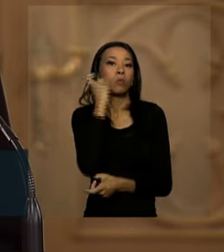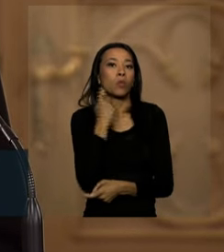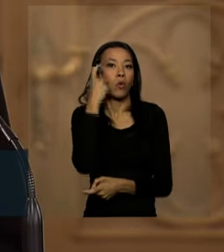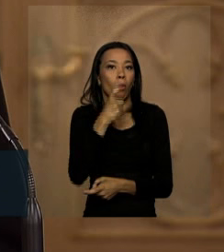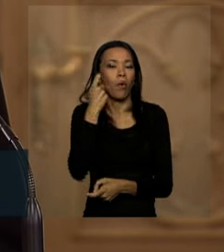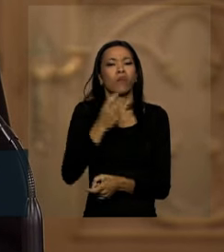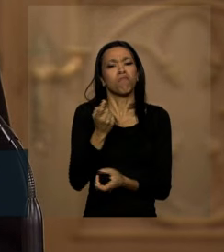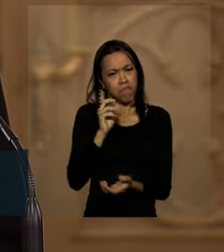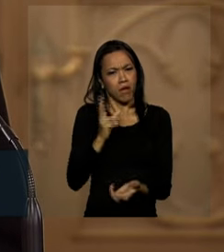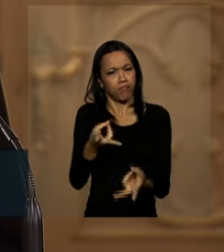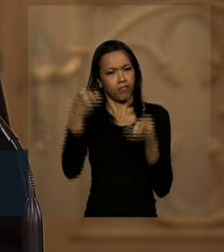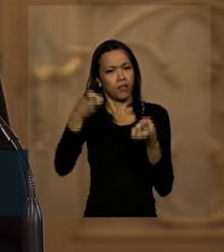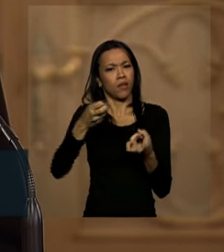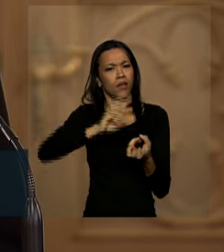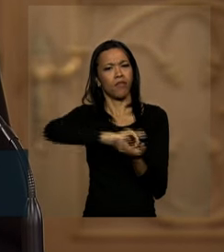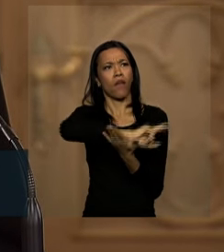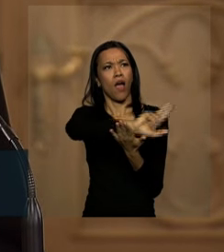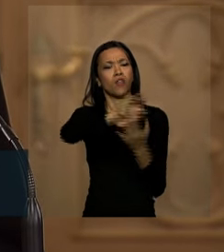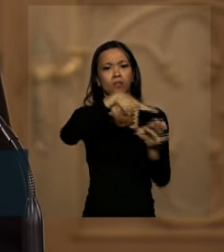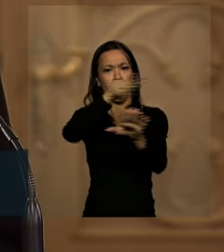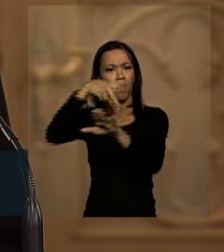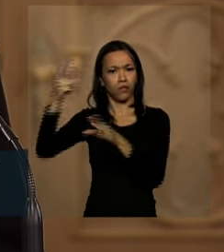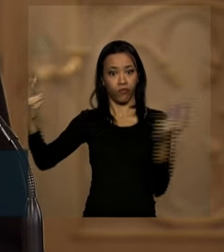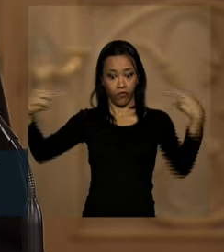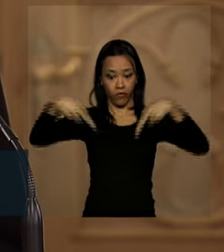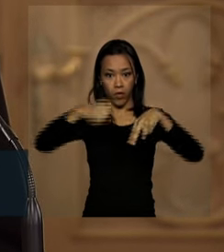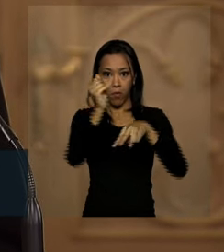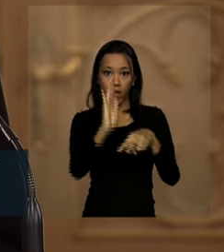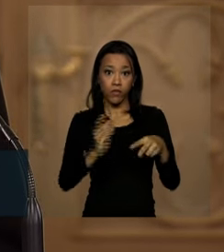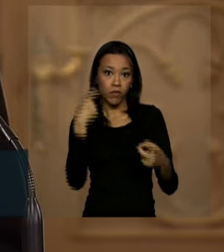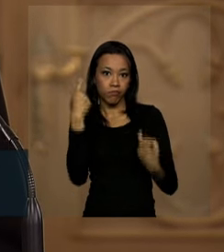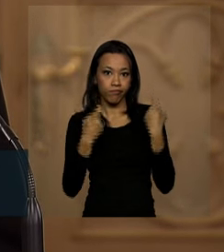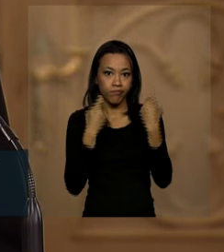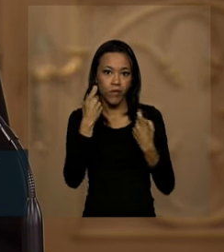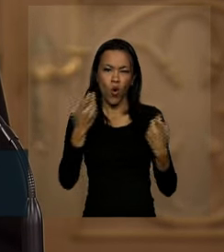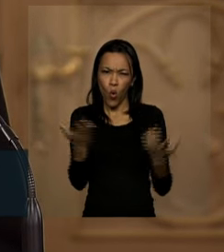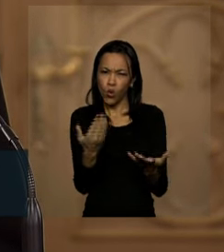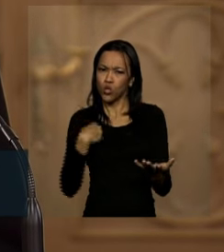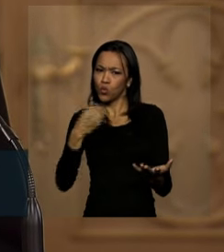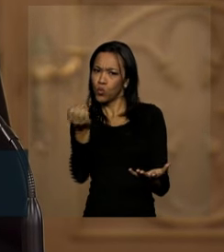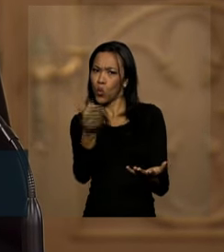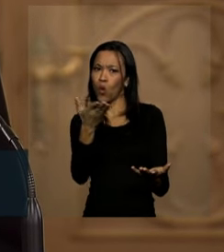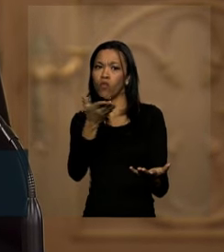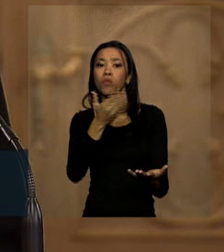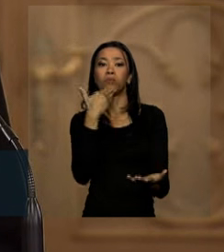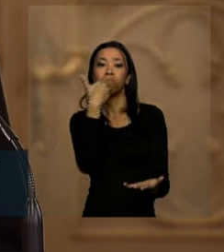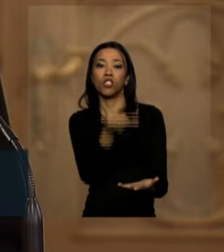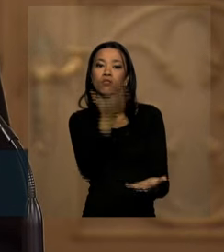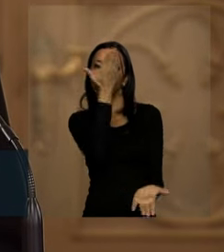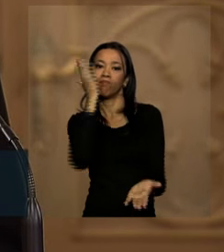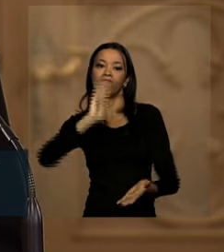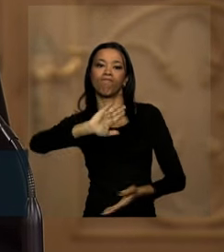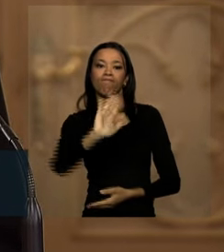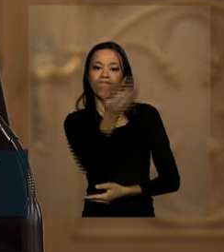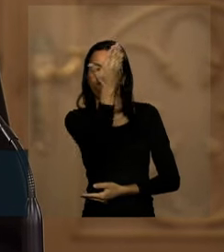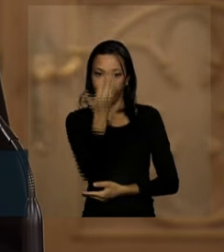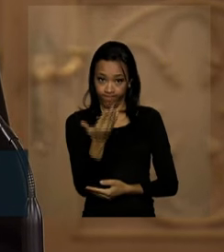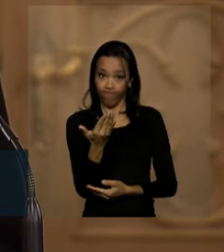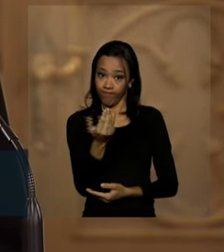pode perceber com repercussão internacional. Hoje, um novo pedido de impeachment deve ser protocolado na Câmara. Eu